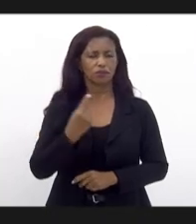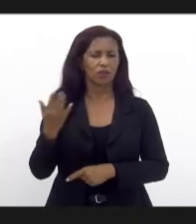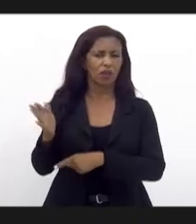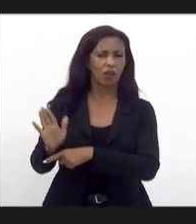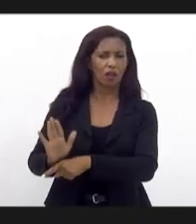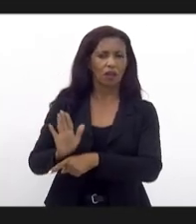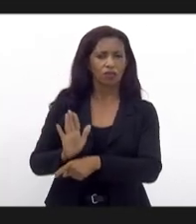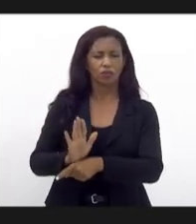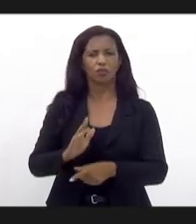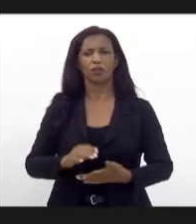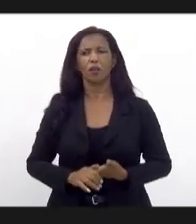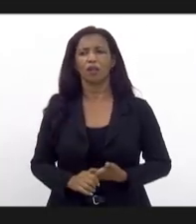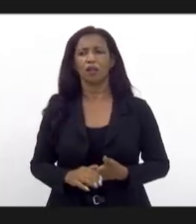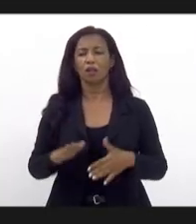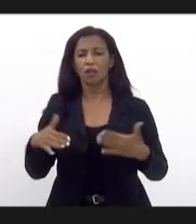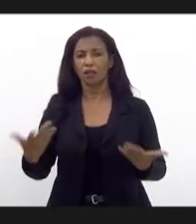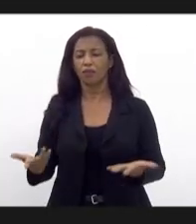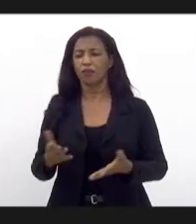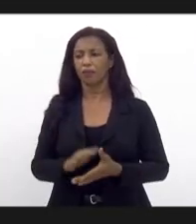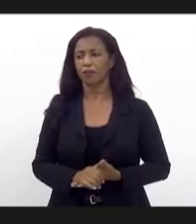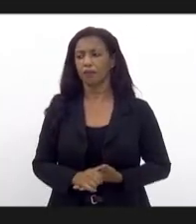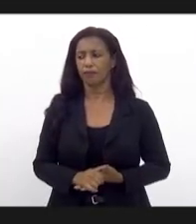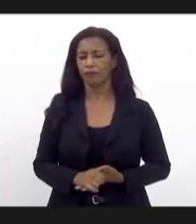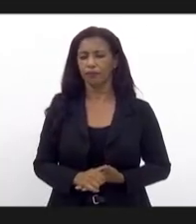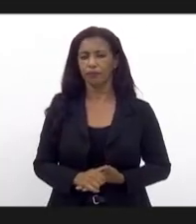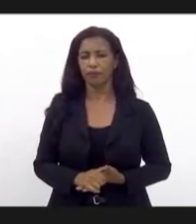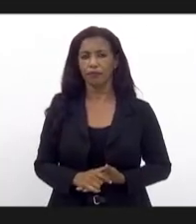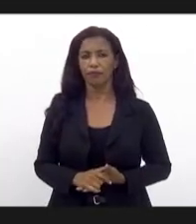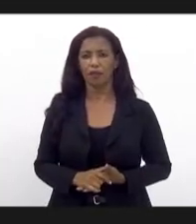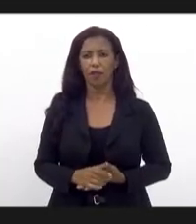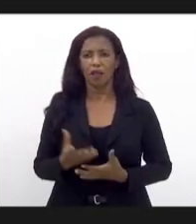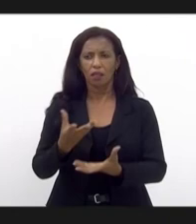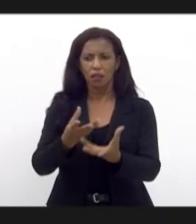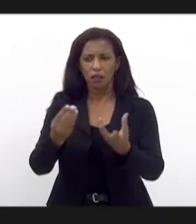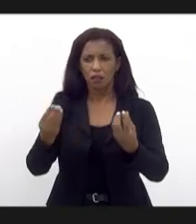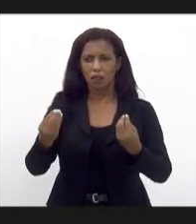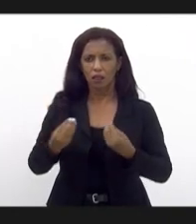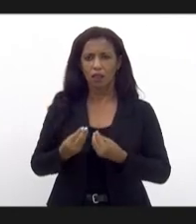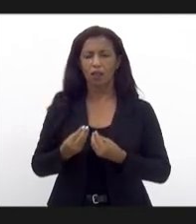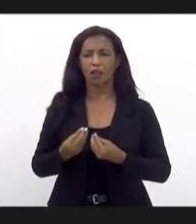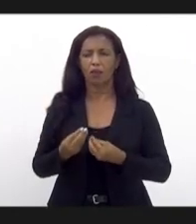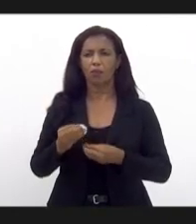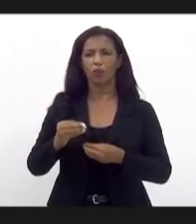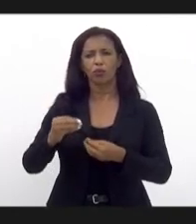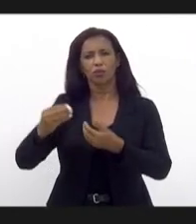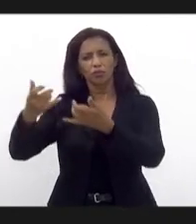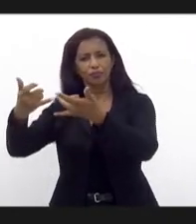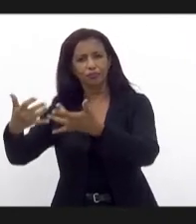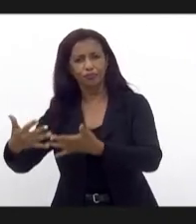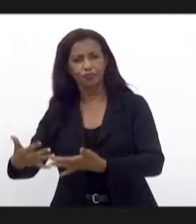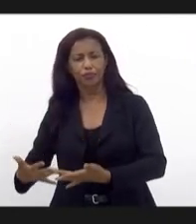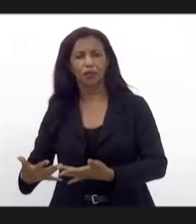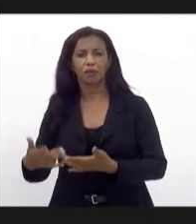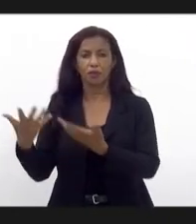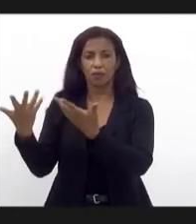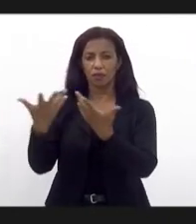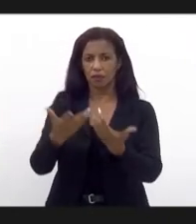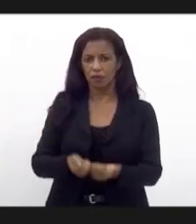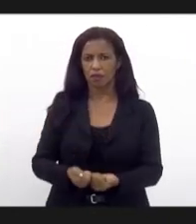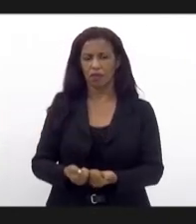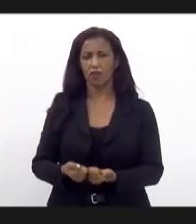ajudar a coibir, enfim, é peitar e para frente, tem muitos aspectos que têm que ser considerados. Eu